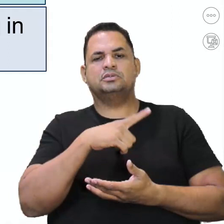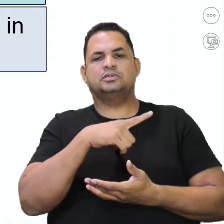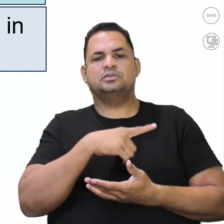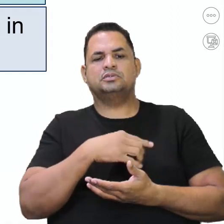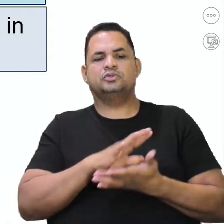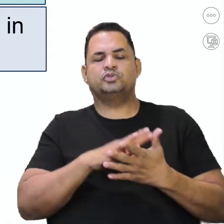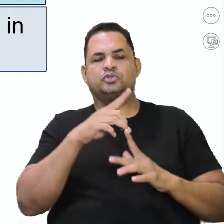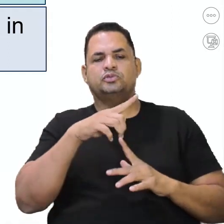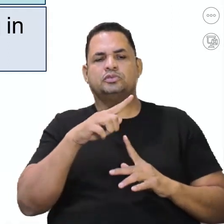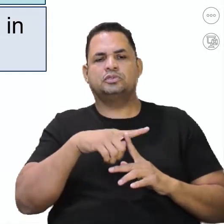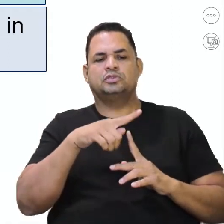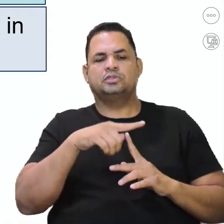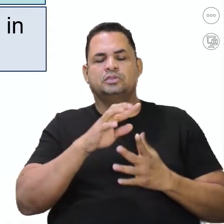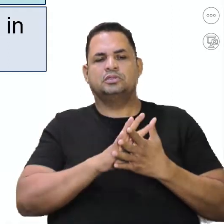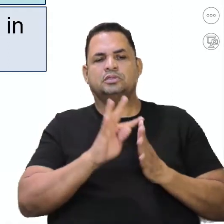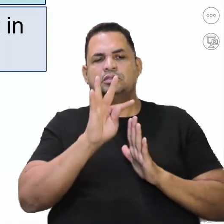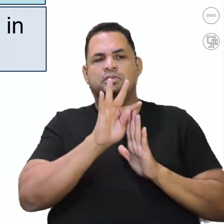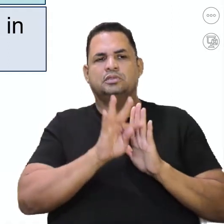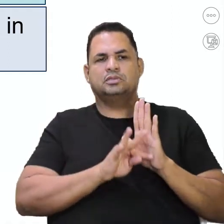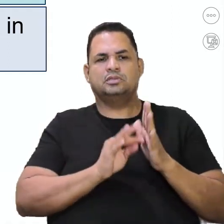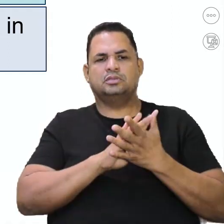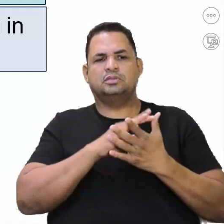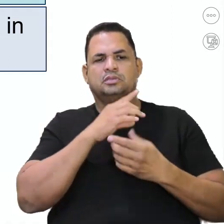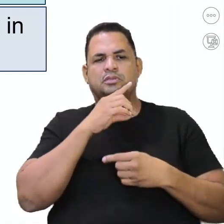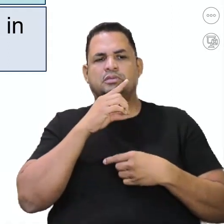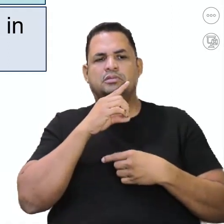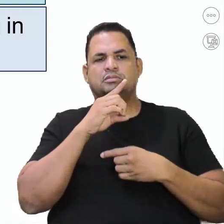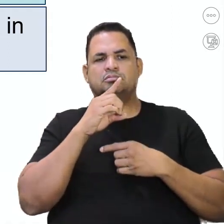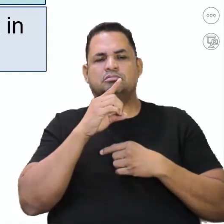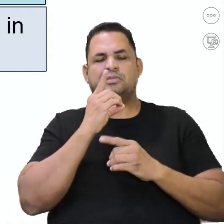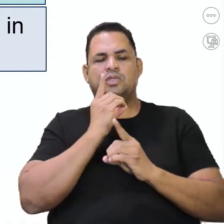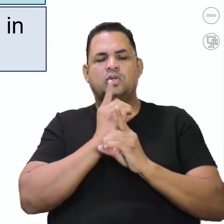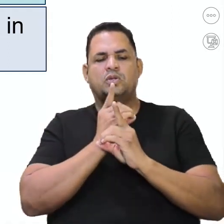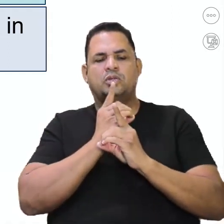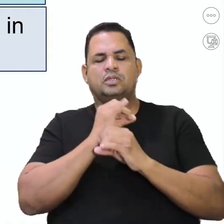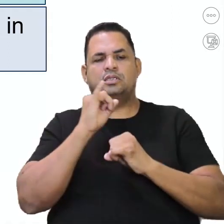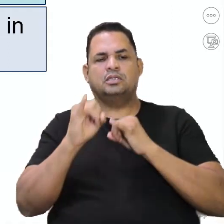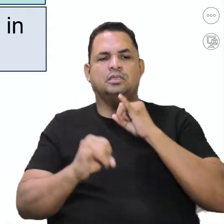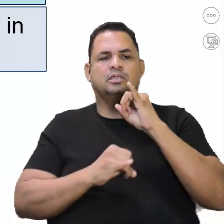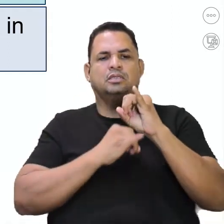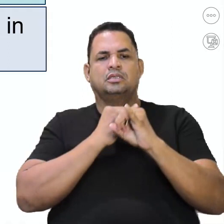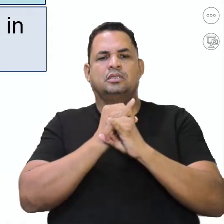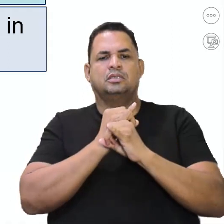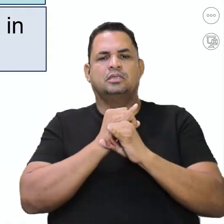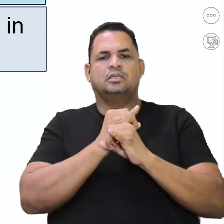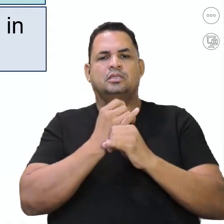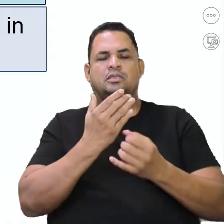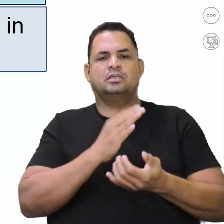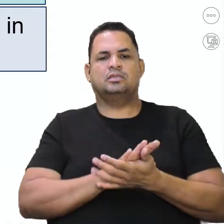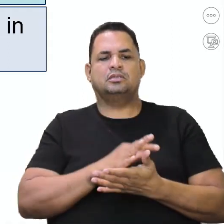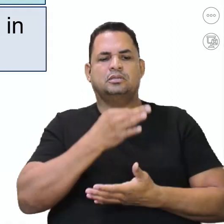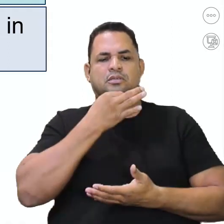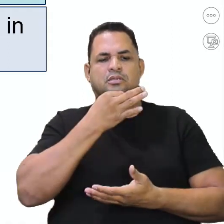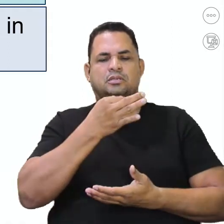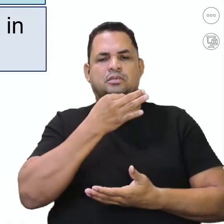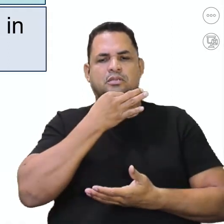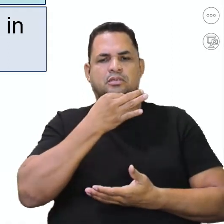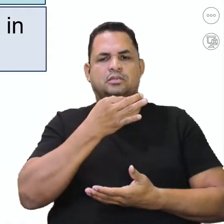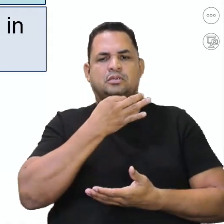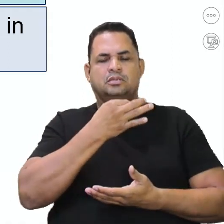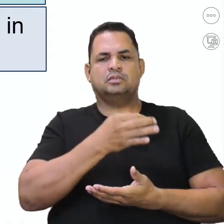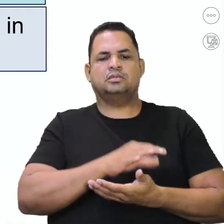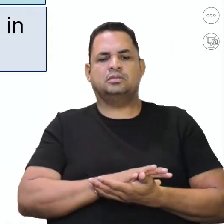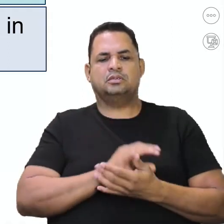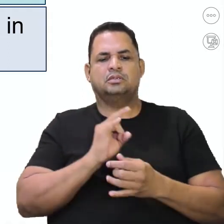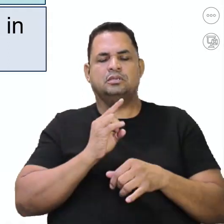gênero textual que isso aí você encontra na internet, porque it is an online discussion site,